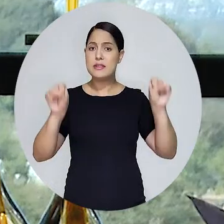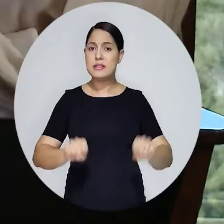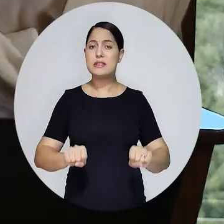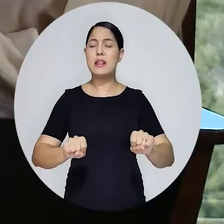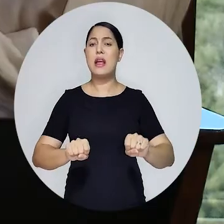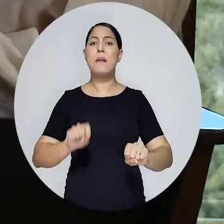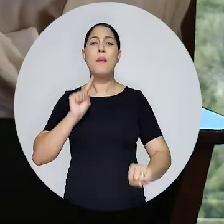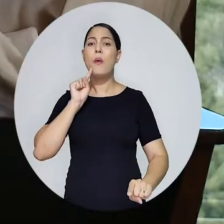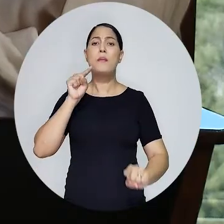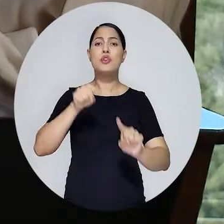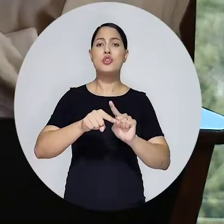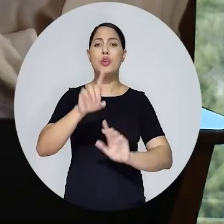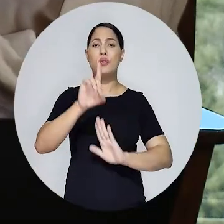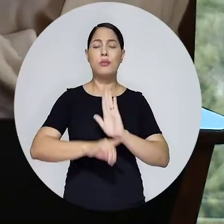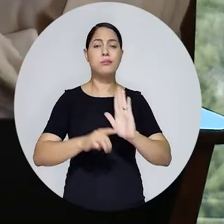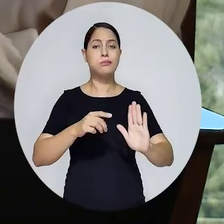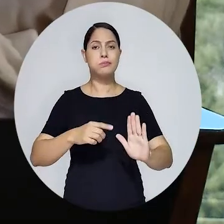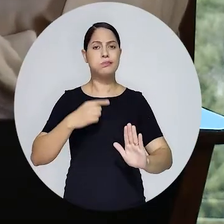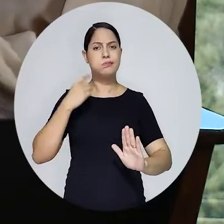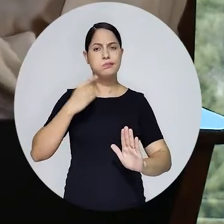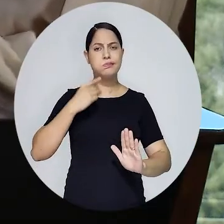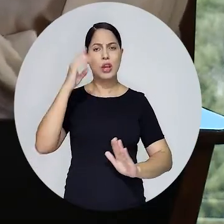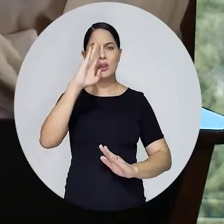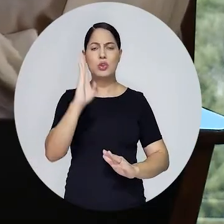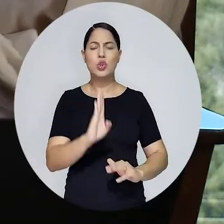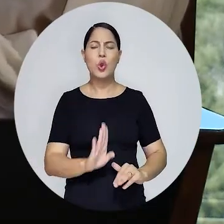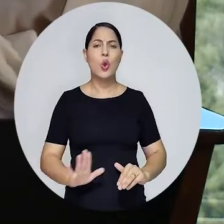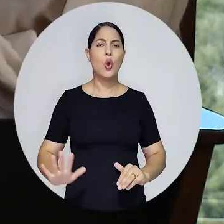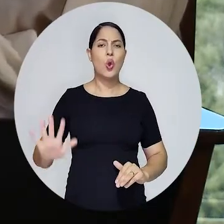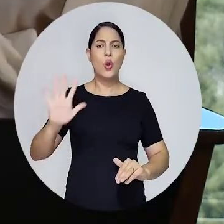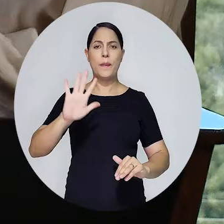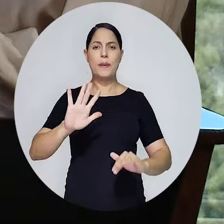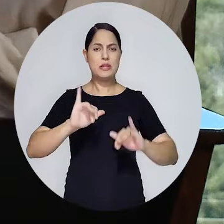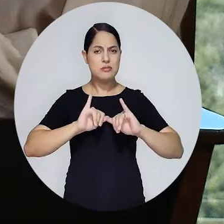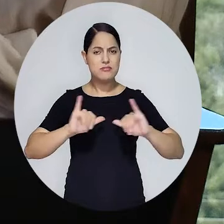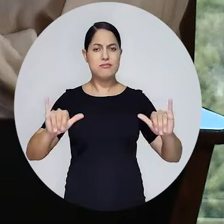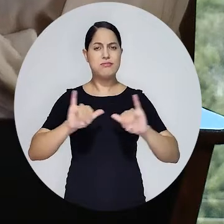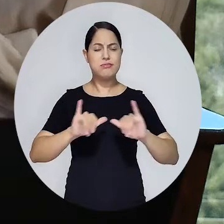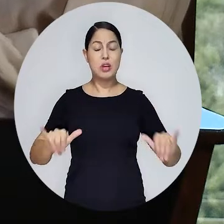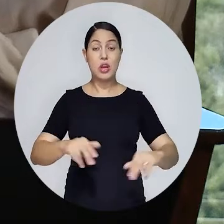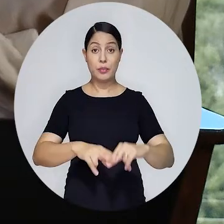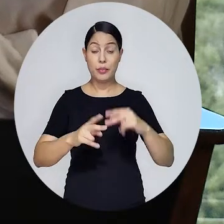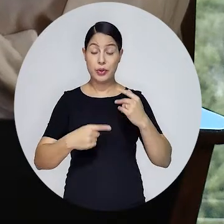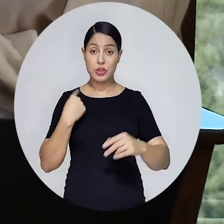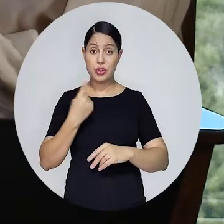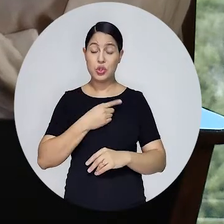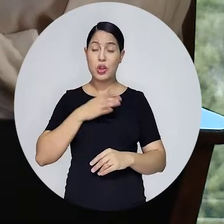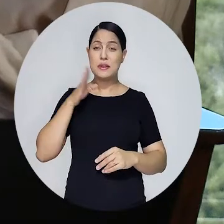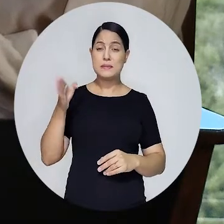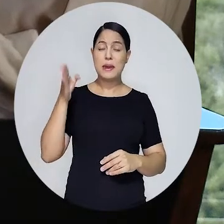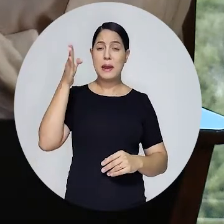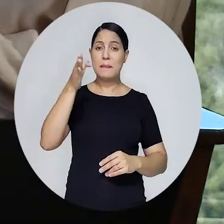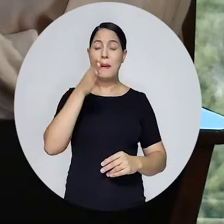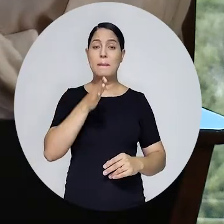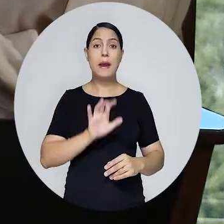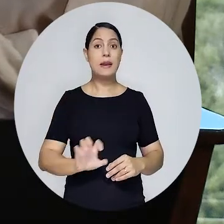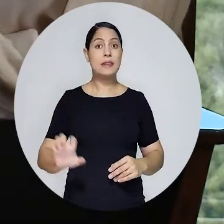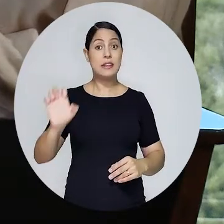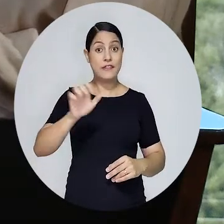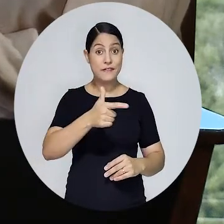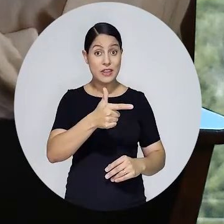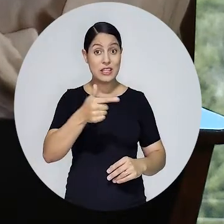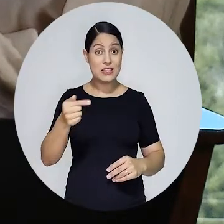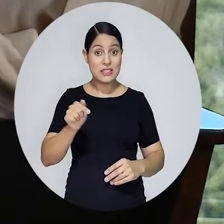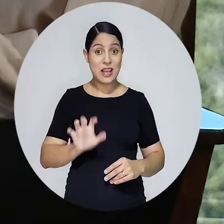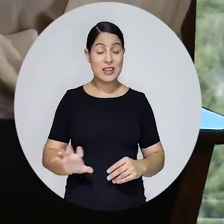possamos unificar as comissões de prerrogativas pelo Brasil, por isso essa caminhada que eu tenho feito, as 27 seccionais, para que a gente possa unir esforços.